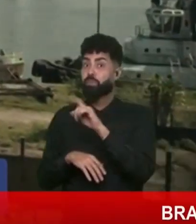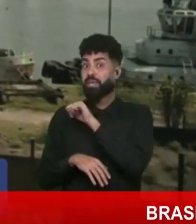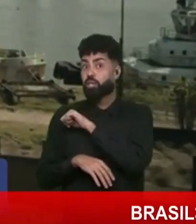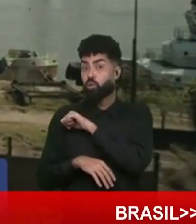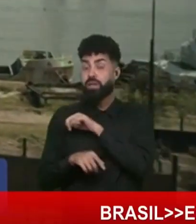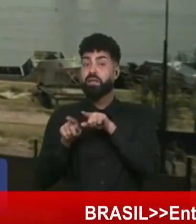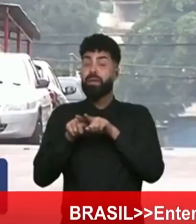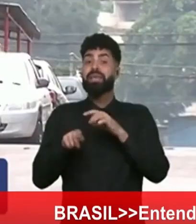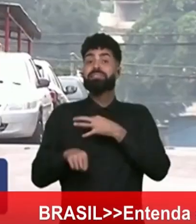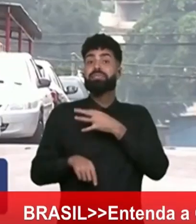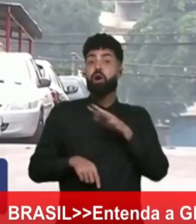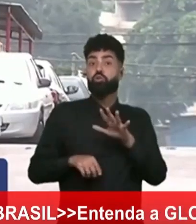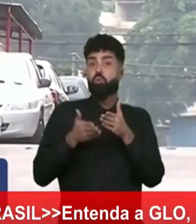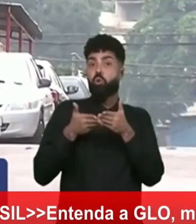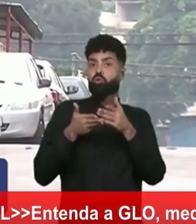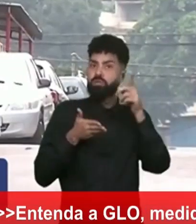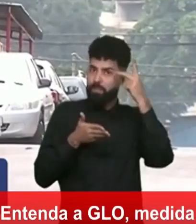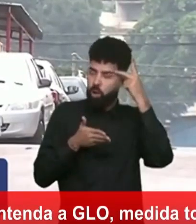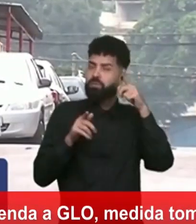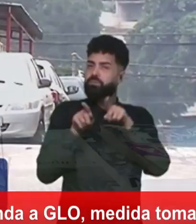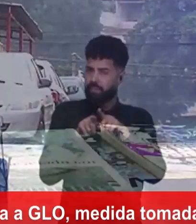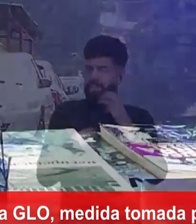Nacional em Brasília, Gésio Passos.